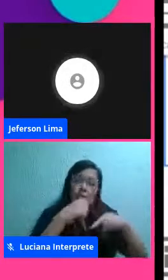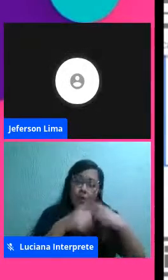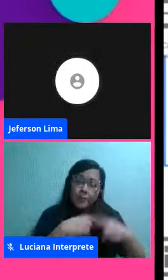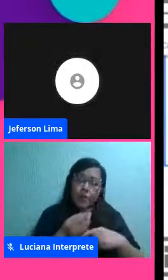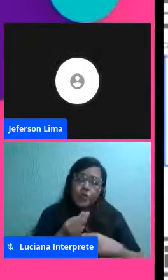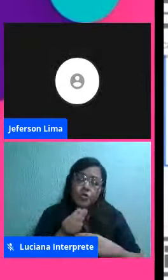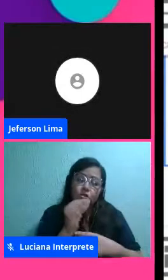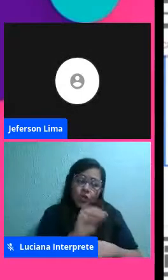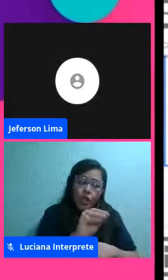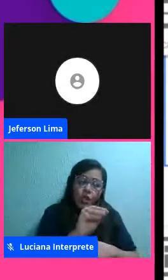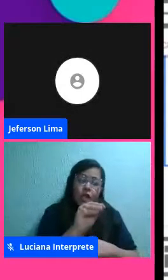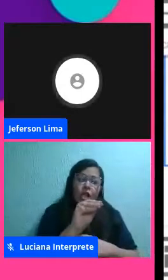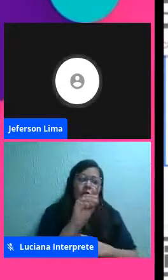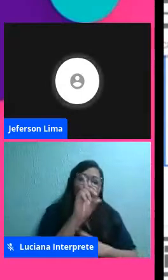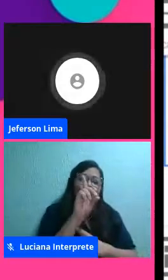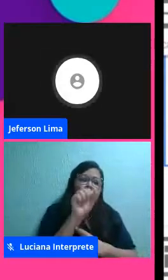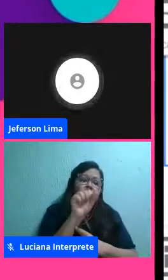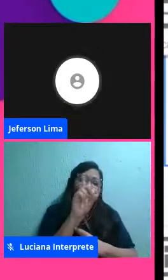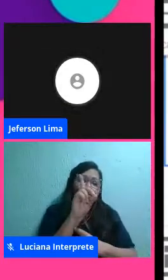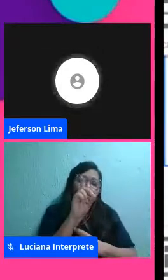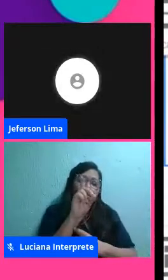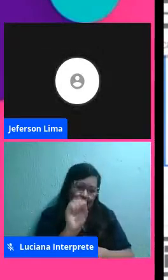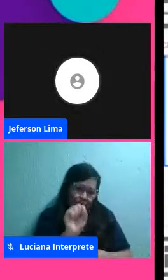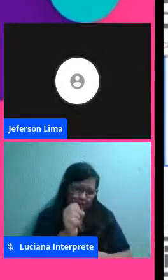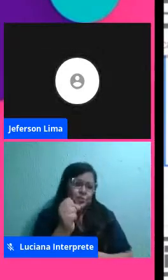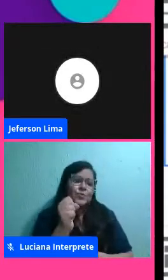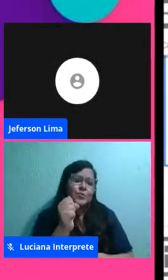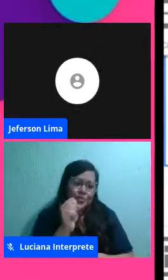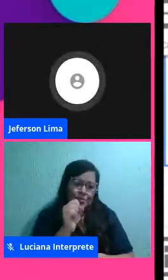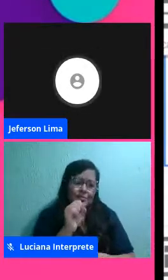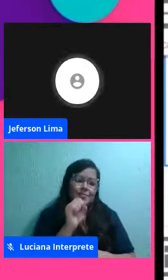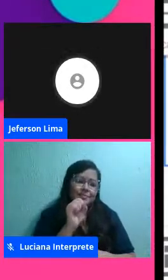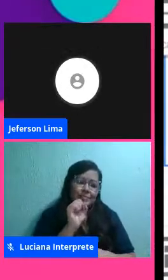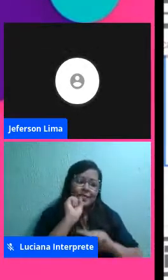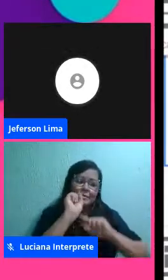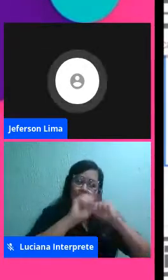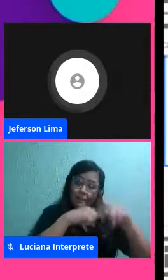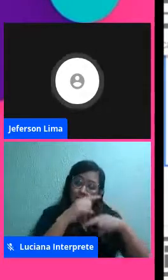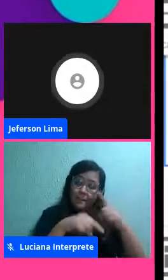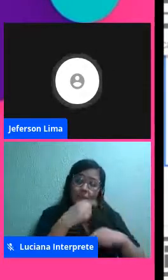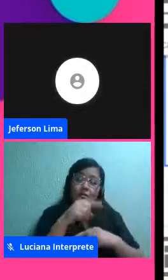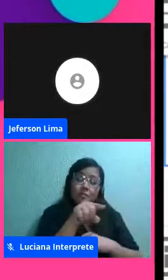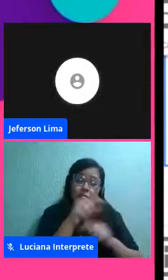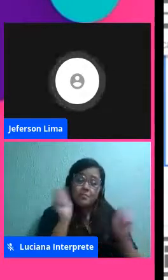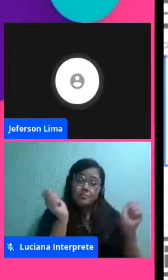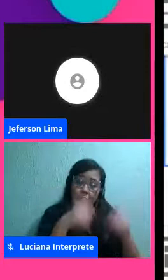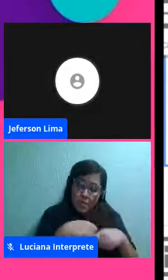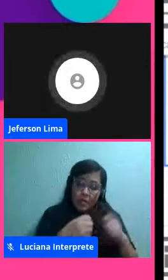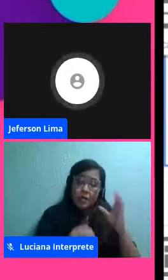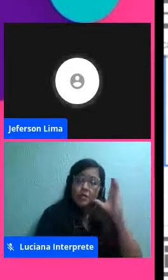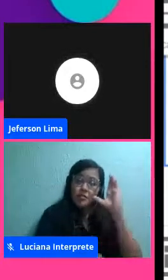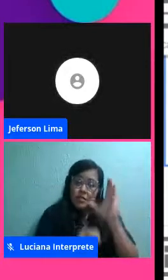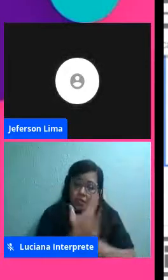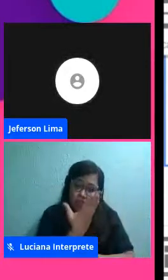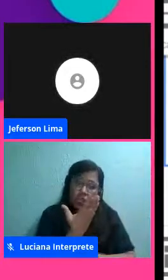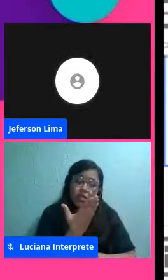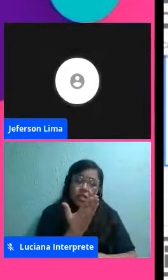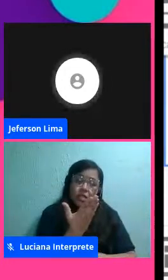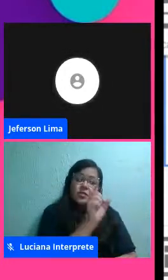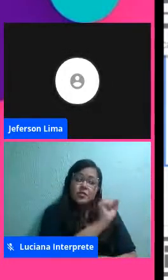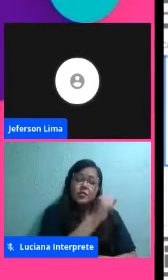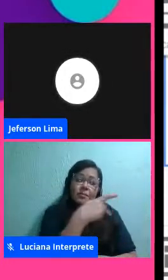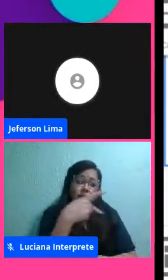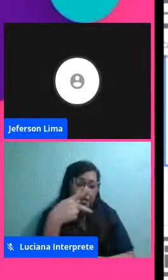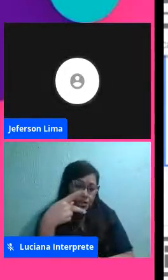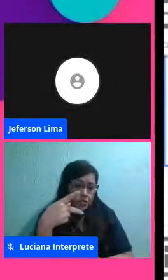banco de dados. E pum! Você agora pode criar suas próprias aplicações. Você pode criar seus próprios dashboards, você pode criar, vamos